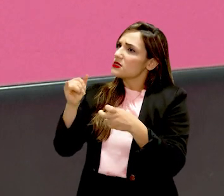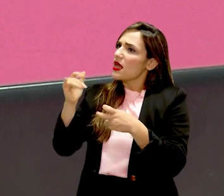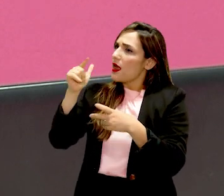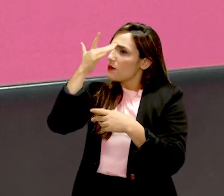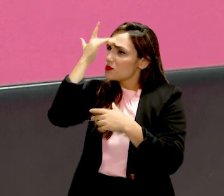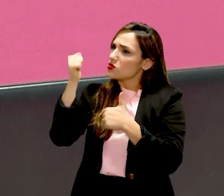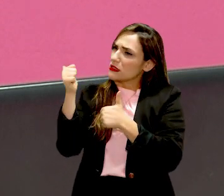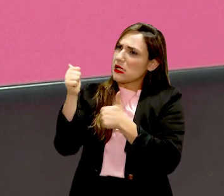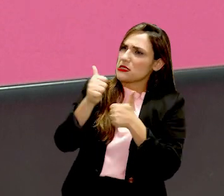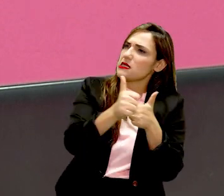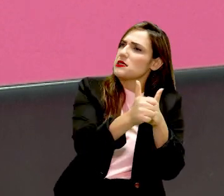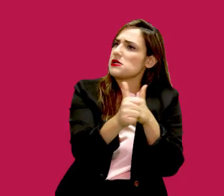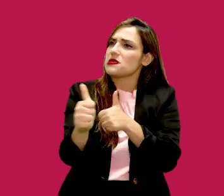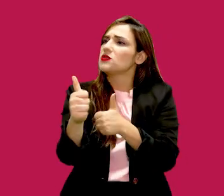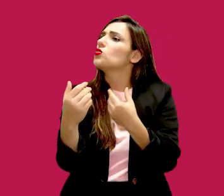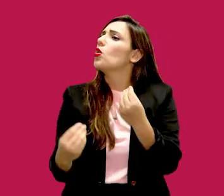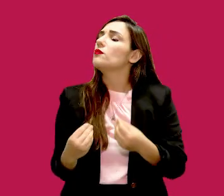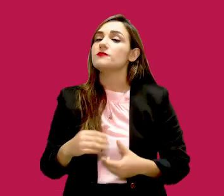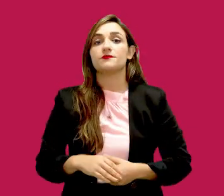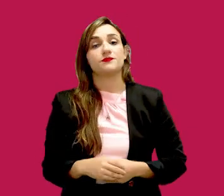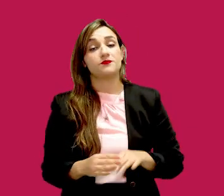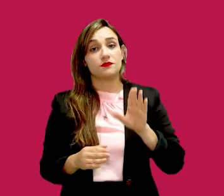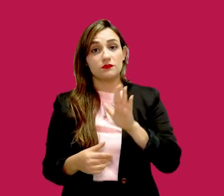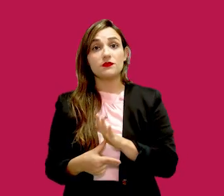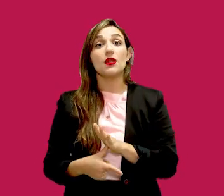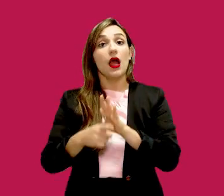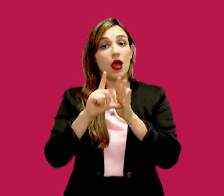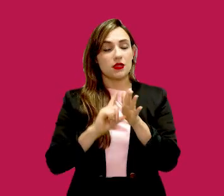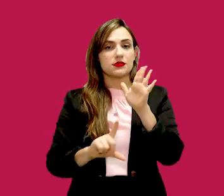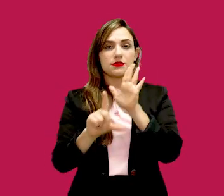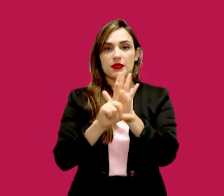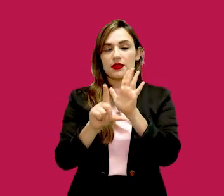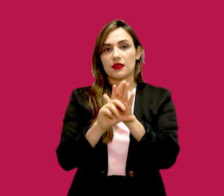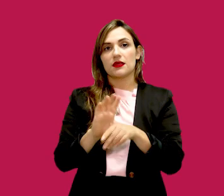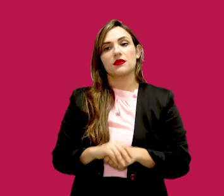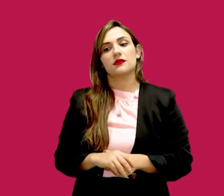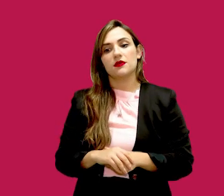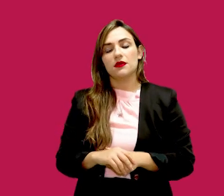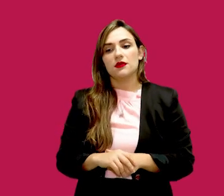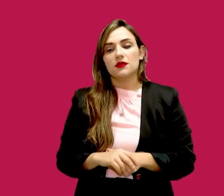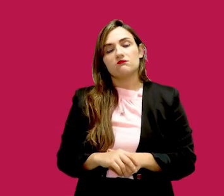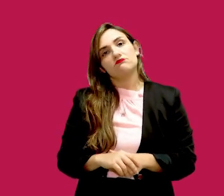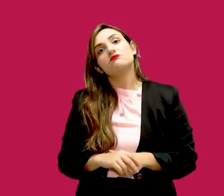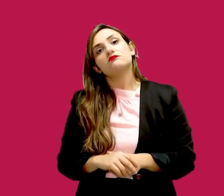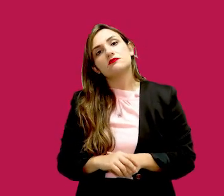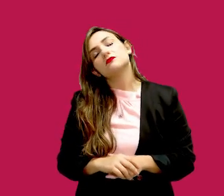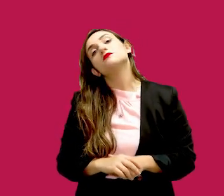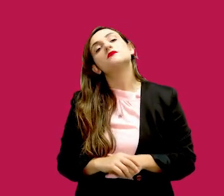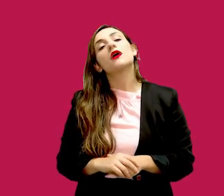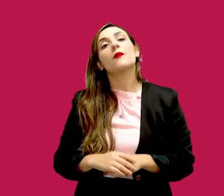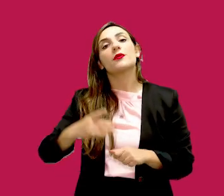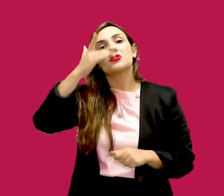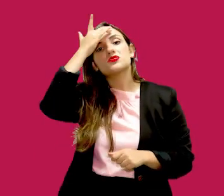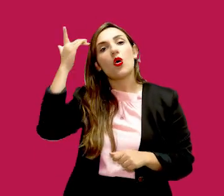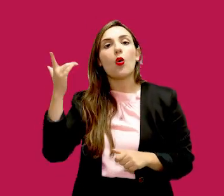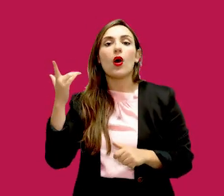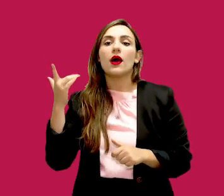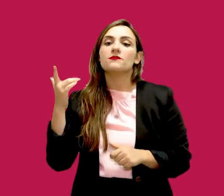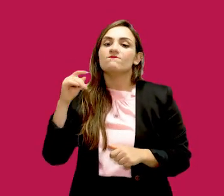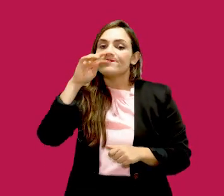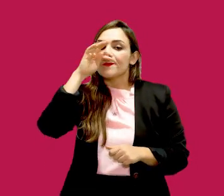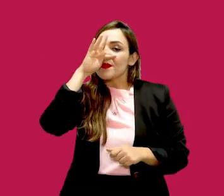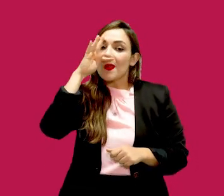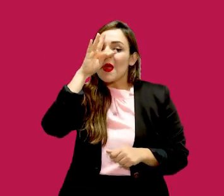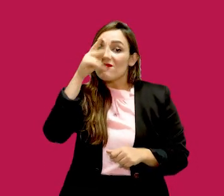contra uma mulher, por exemplo? Antes da lei, né, muitas vezes essas situações de perseguições,